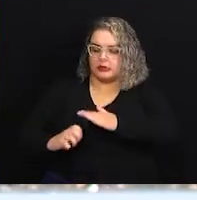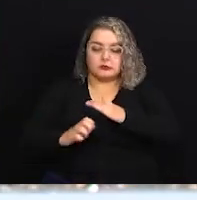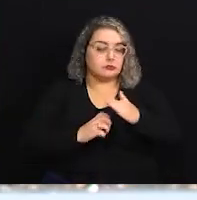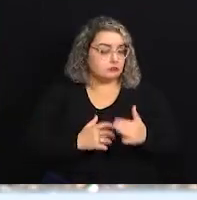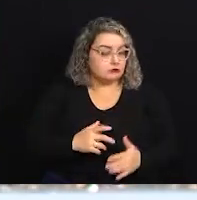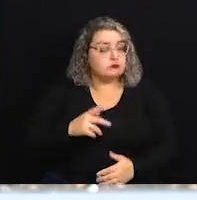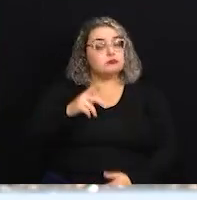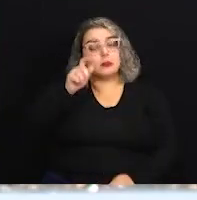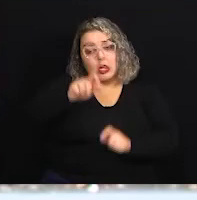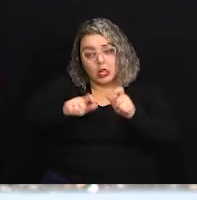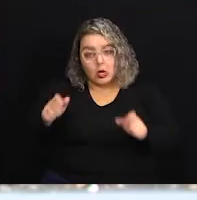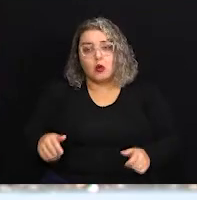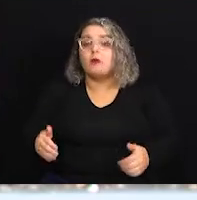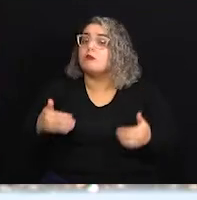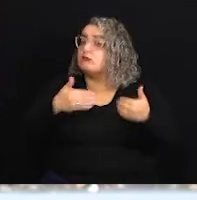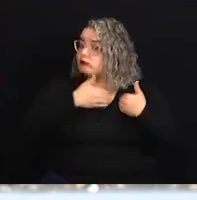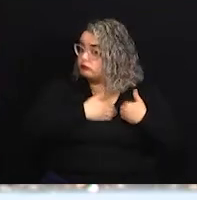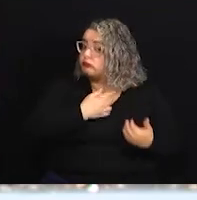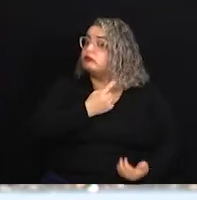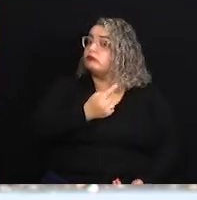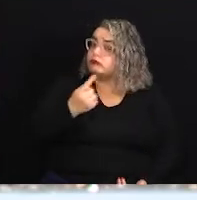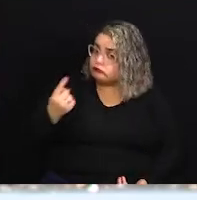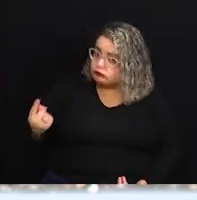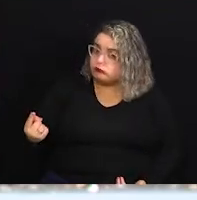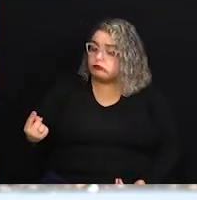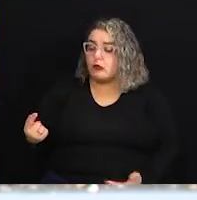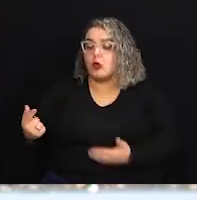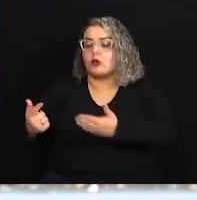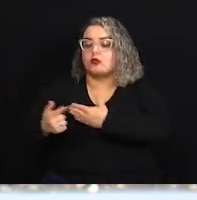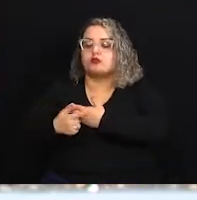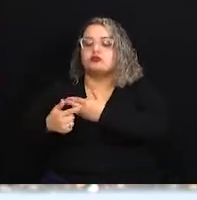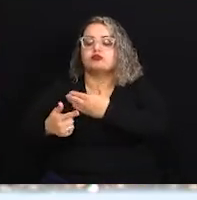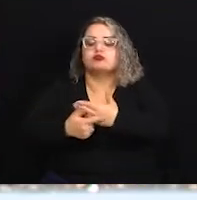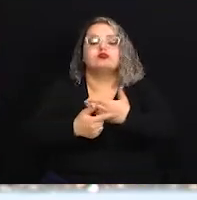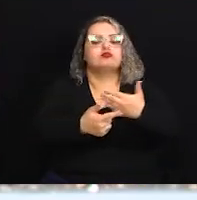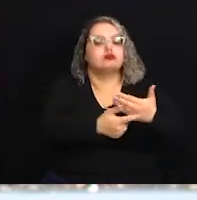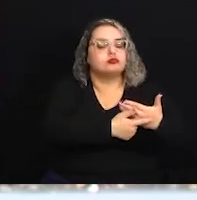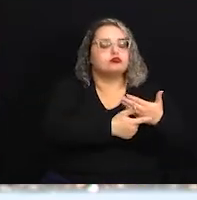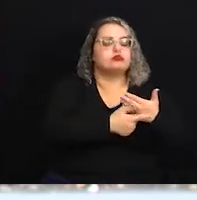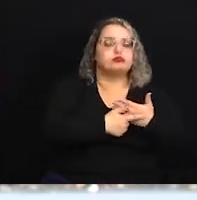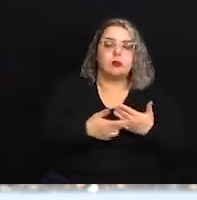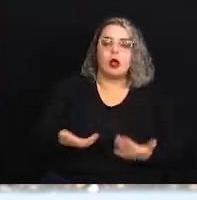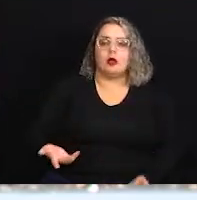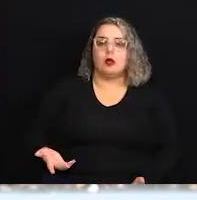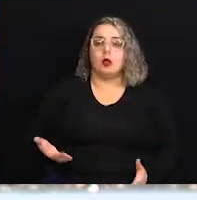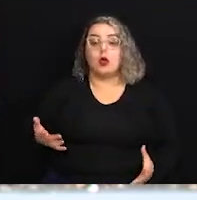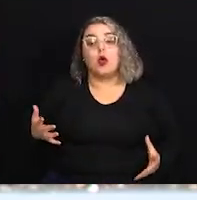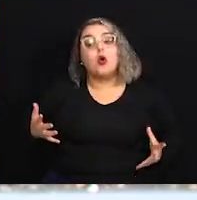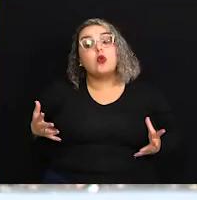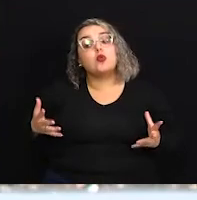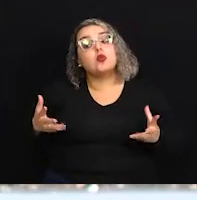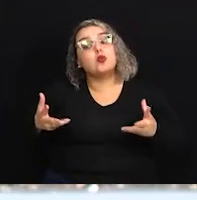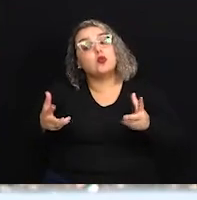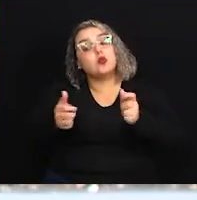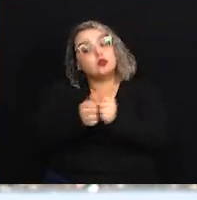governos, empresas, pessoas são responsáveis por isso, cada um no seu papel.